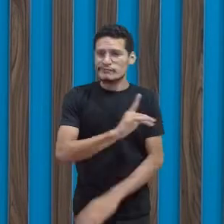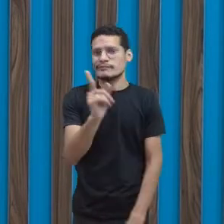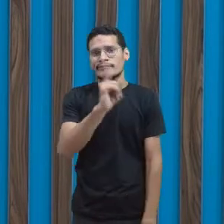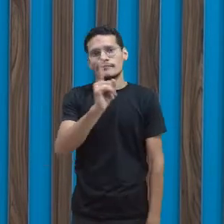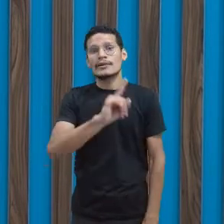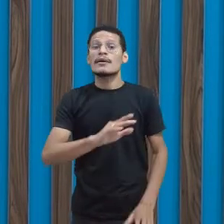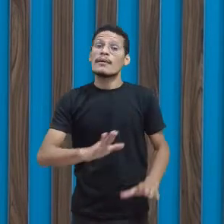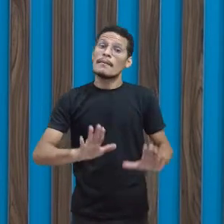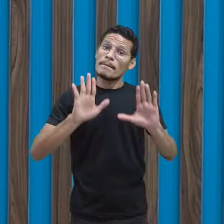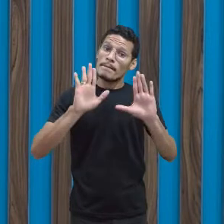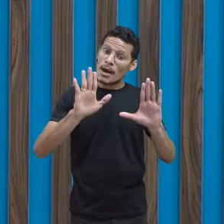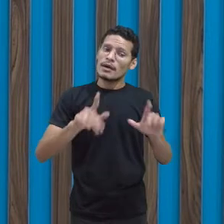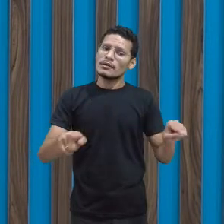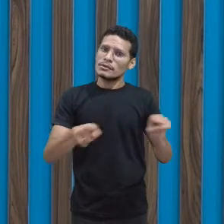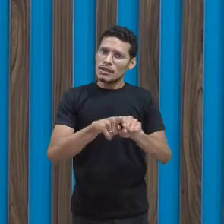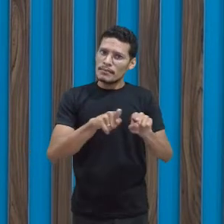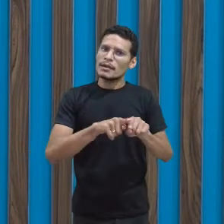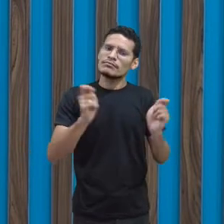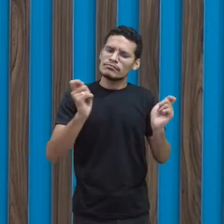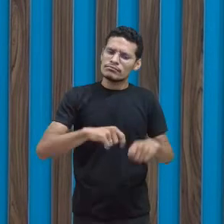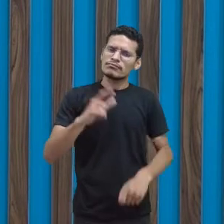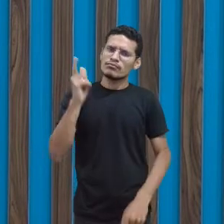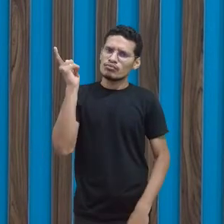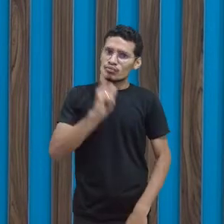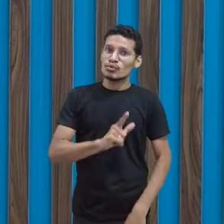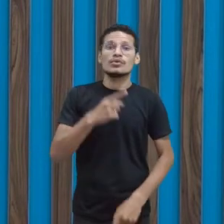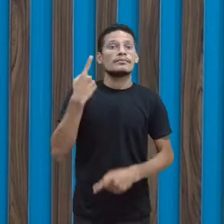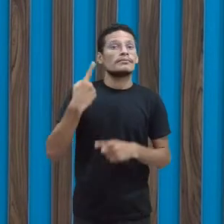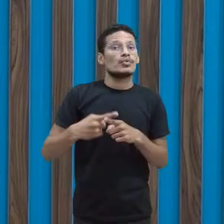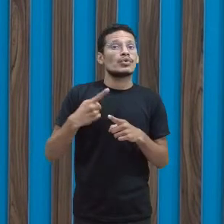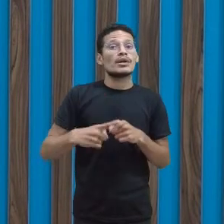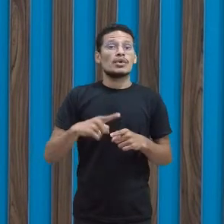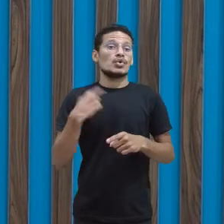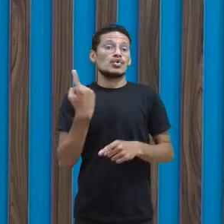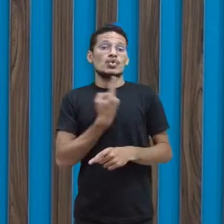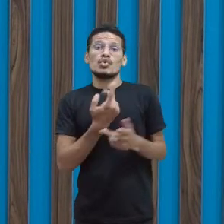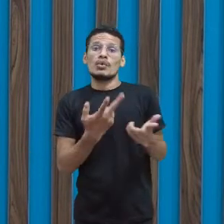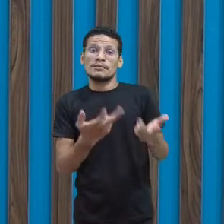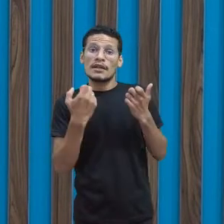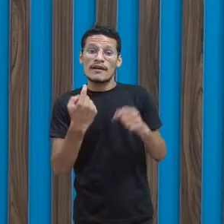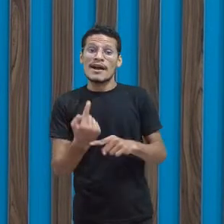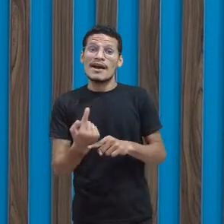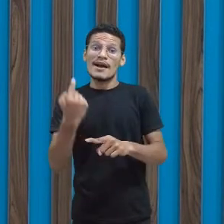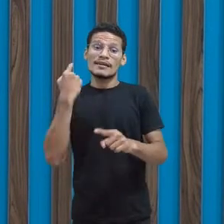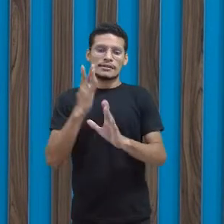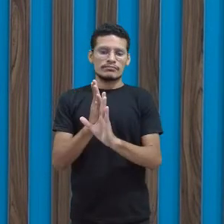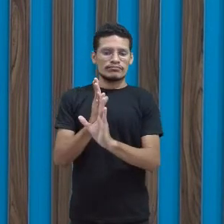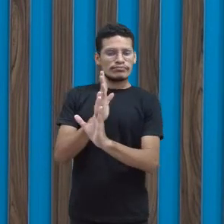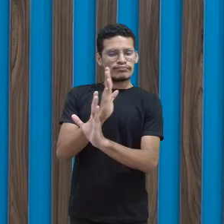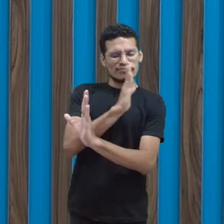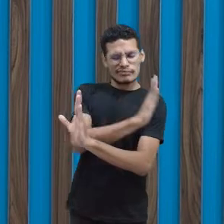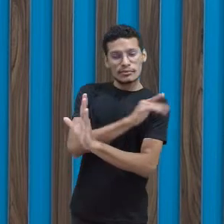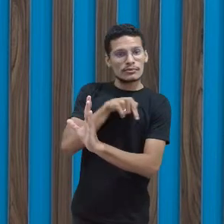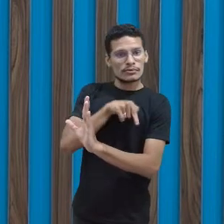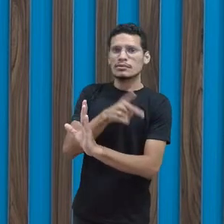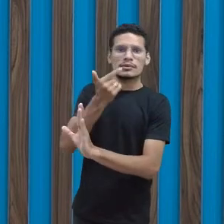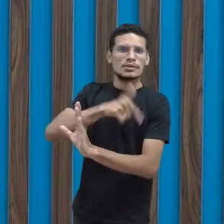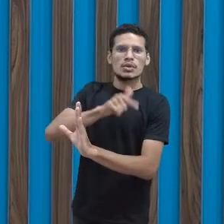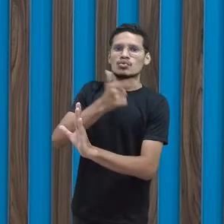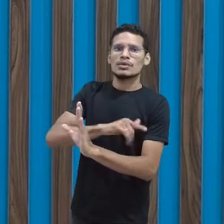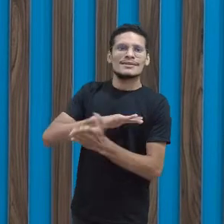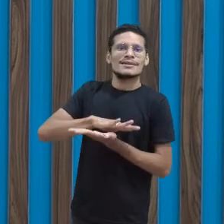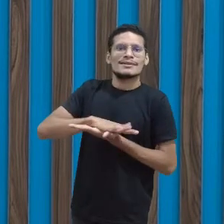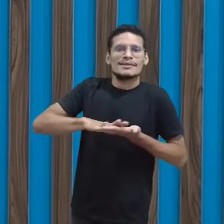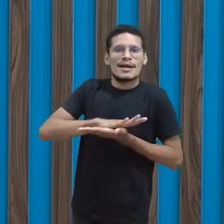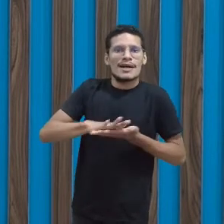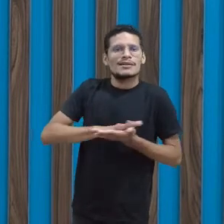termina sendo também um ganho. Por quê? Porque a gente vai observar que antes disso, né, não havia algo